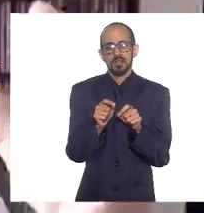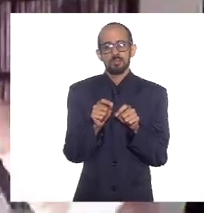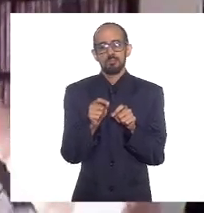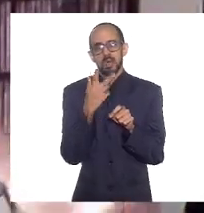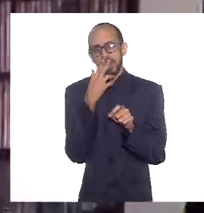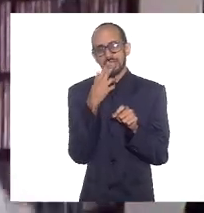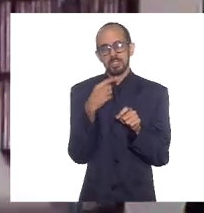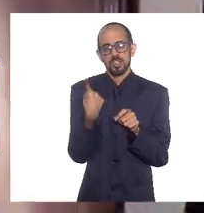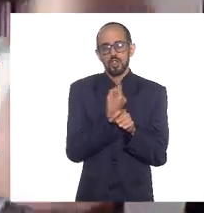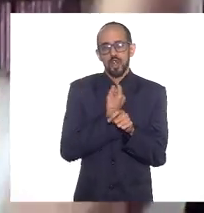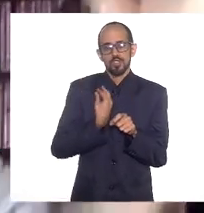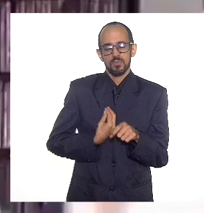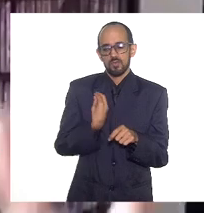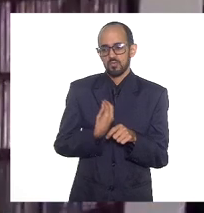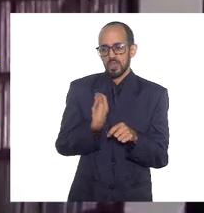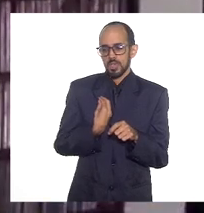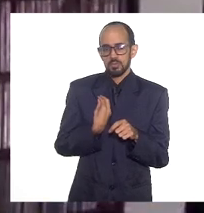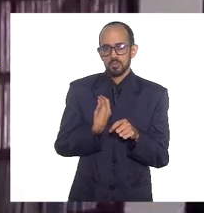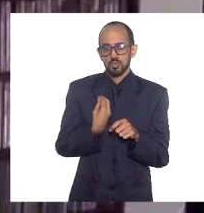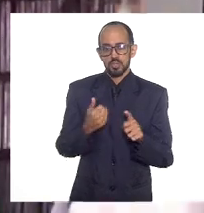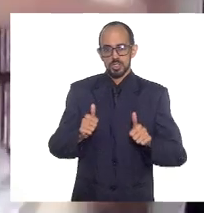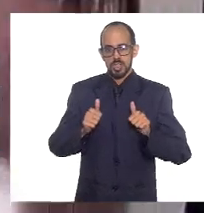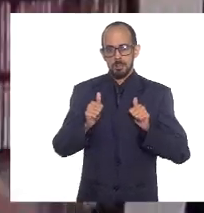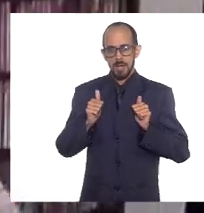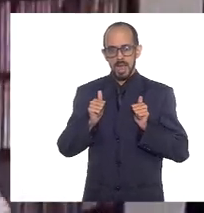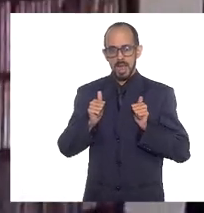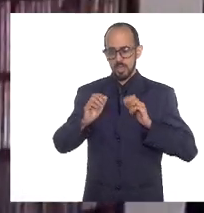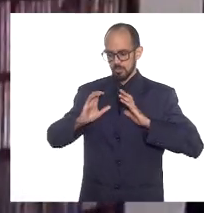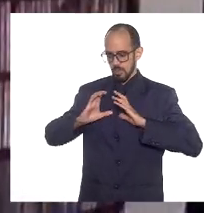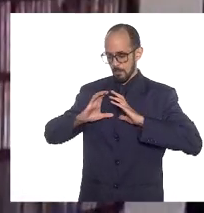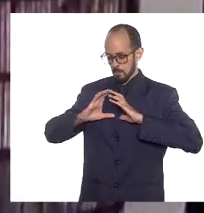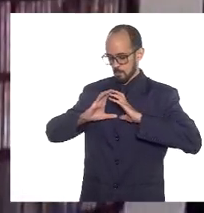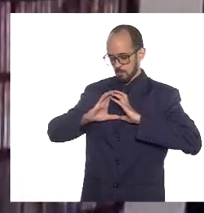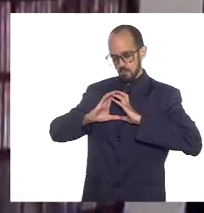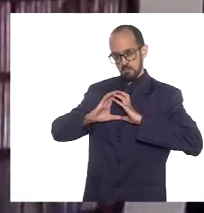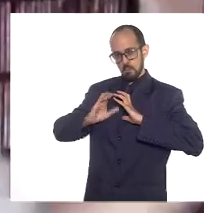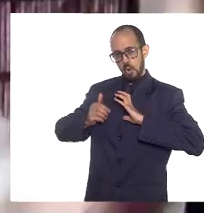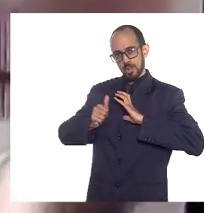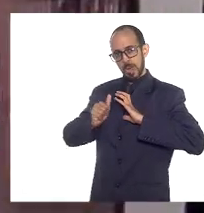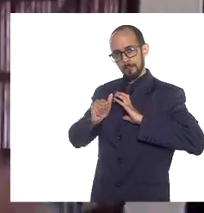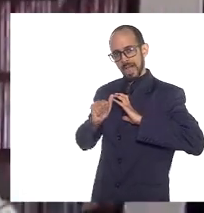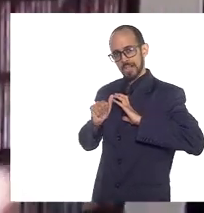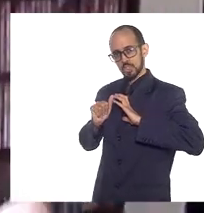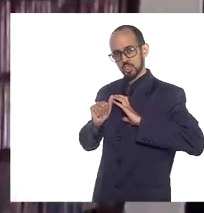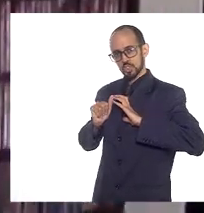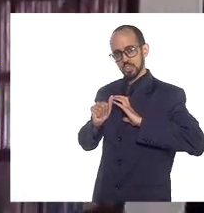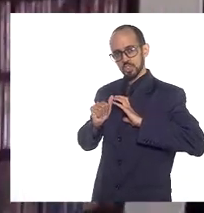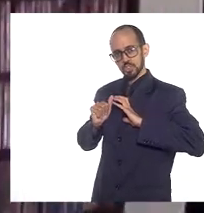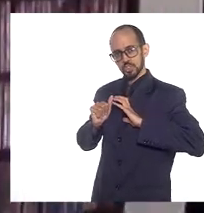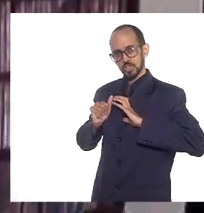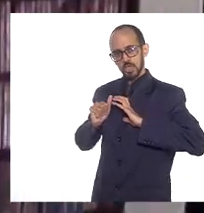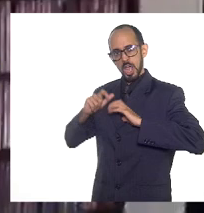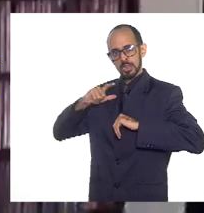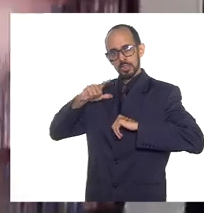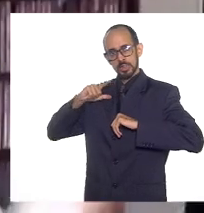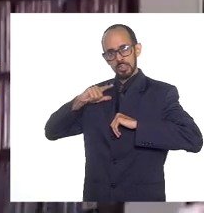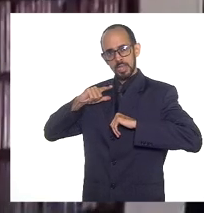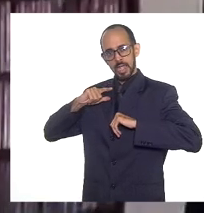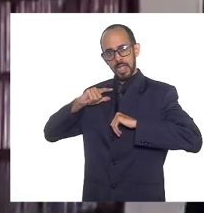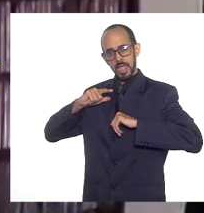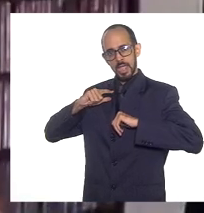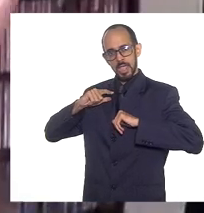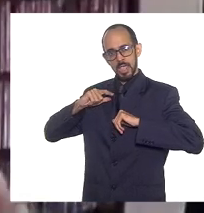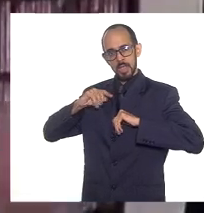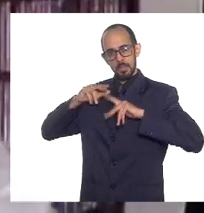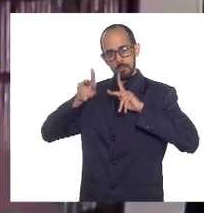bolha, entendeu? Porque tudo que a gente faz, embora de maneira acertada, embora de maneira harmoniosa entre os